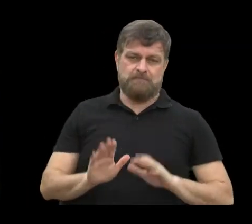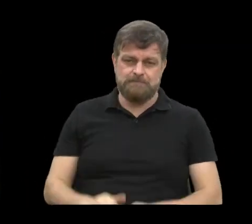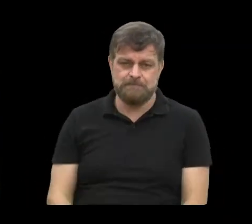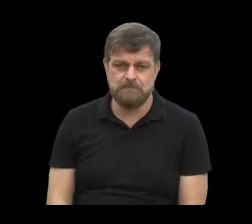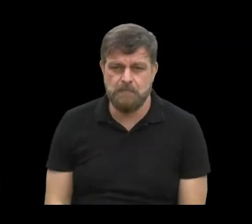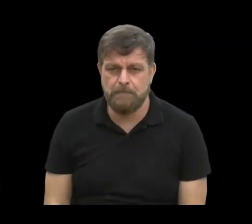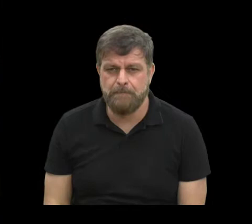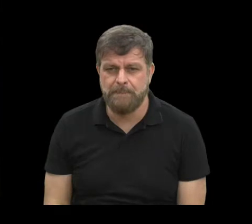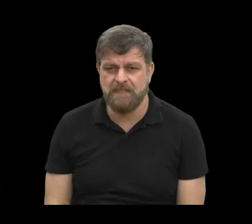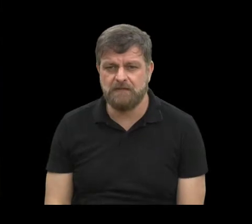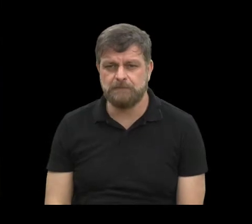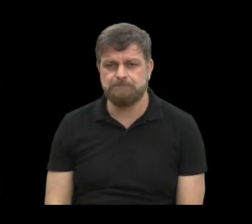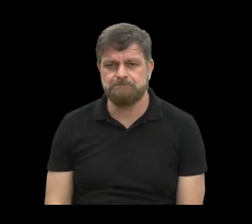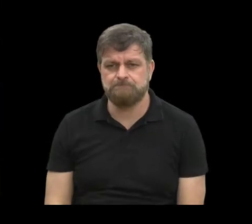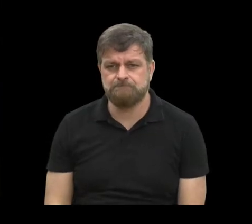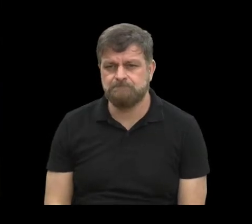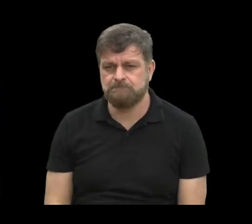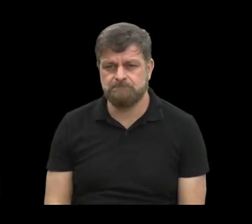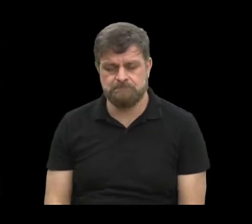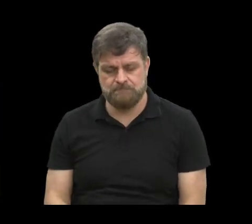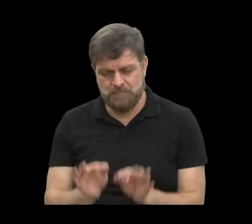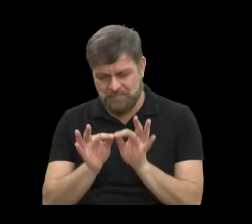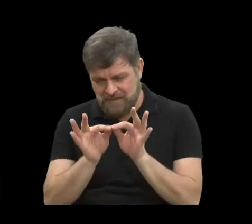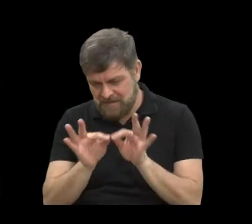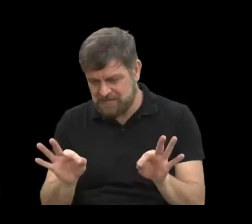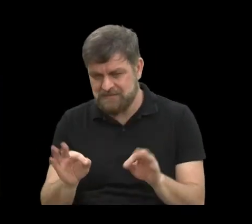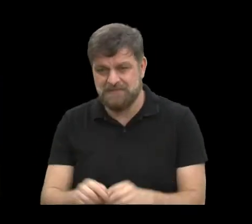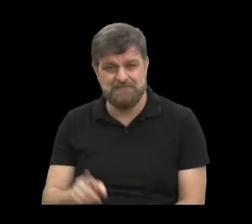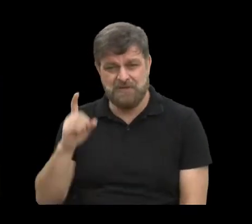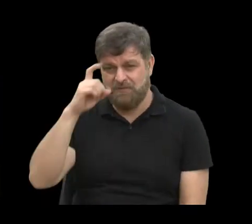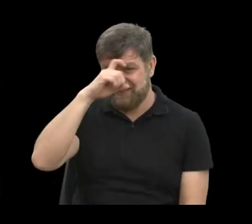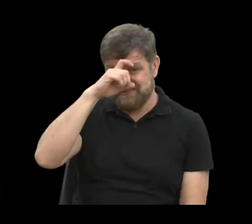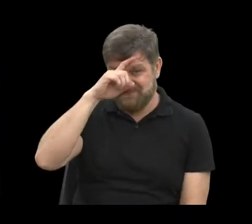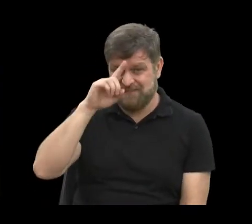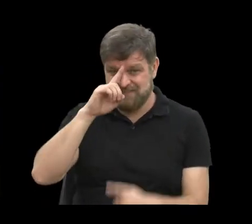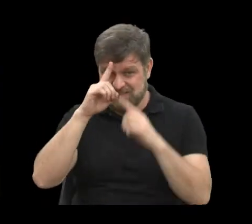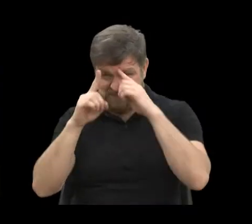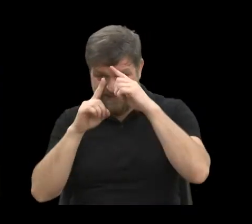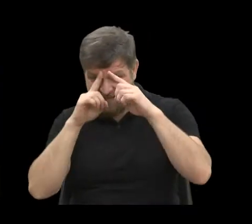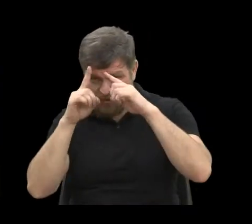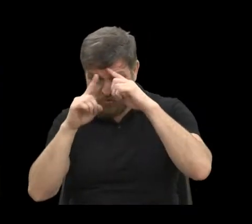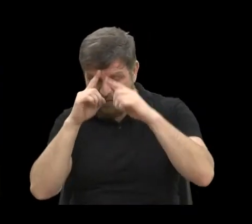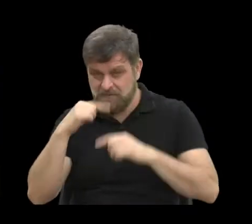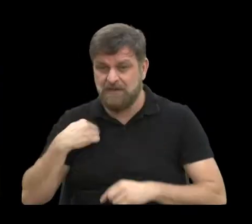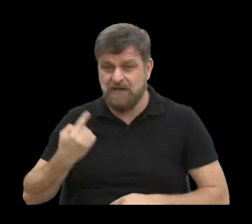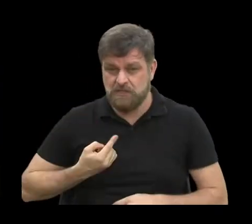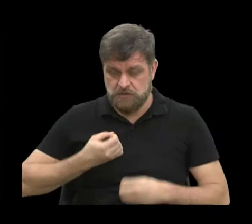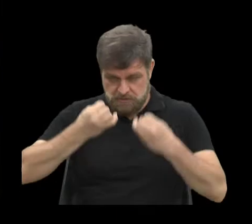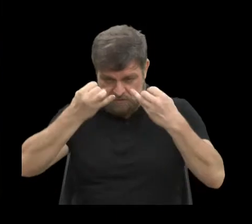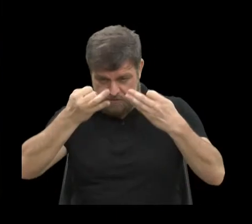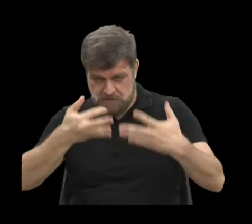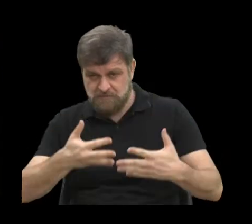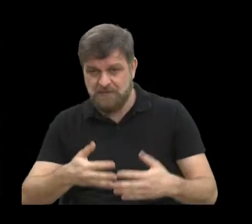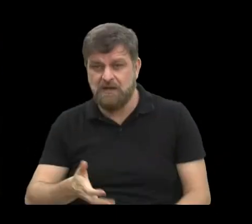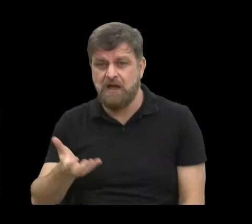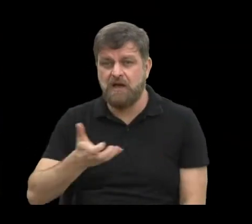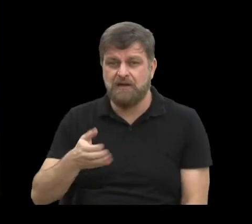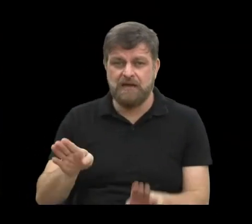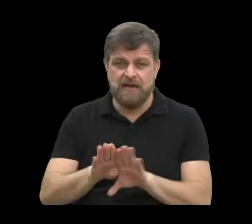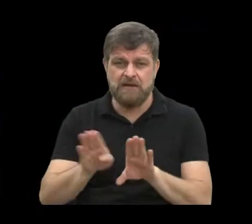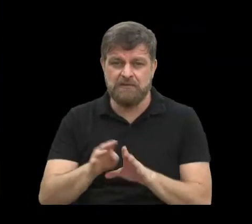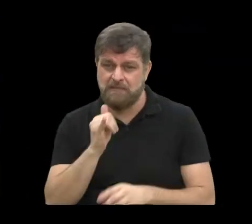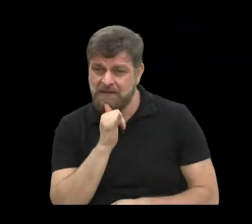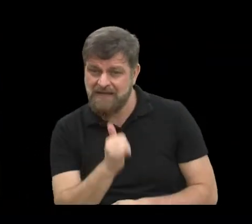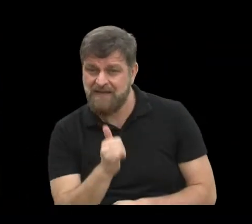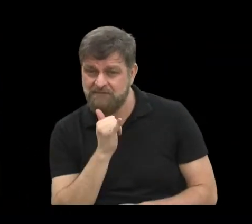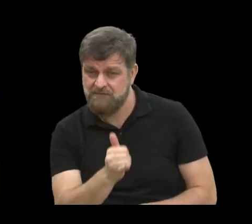Então, é isso, é simples, não é difícil. Se tiver dúvidas, a gente pode esclarecer. Quero só contar para